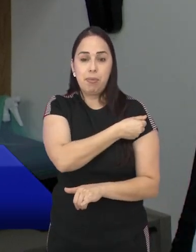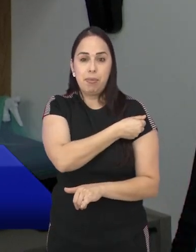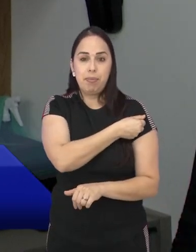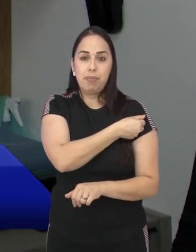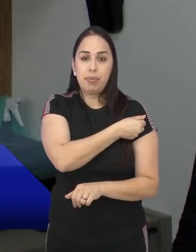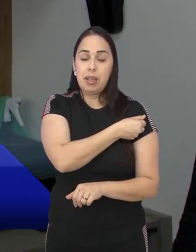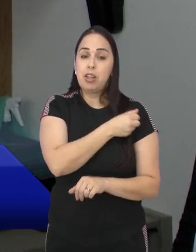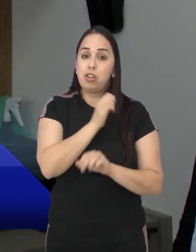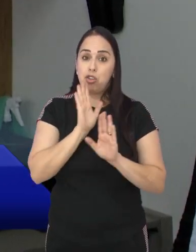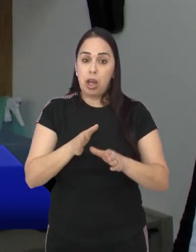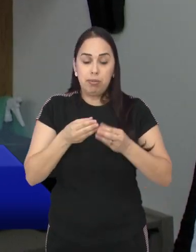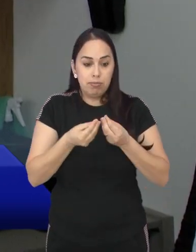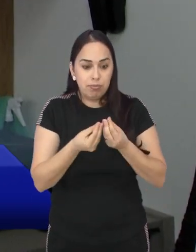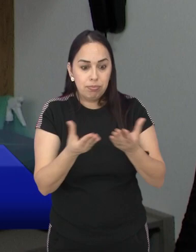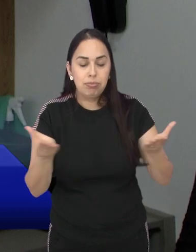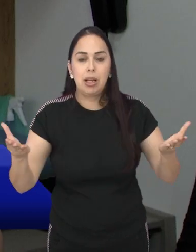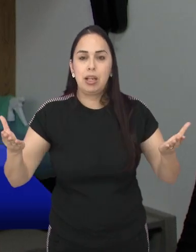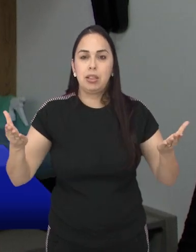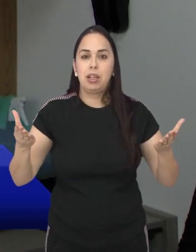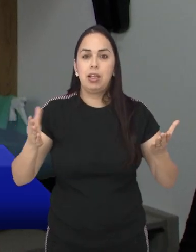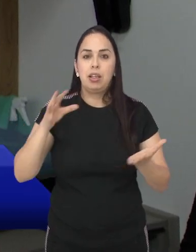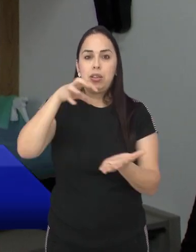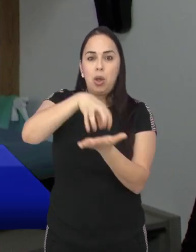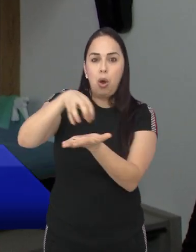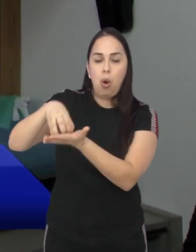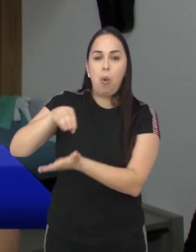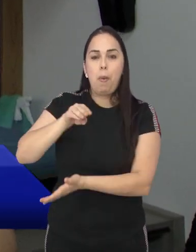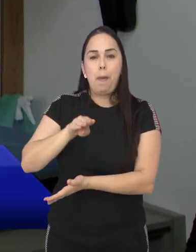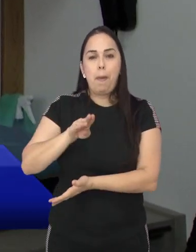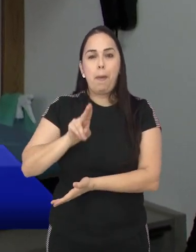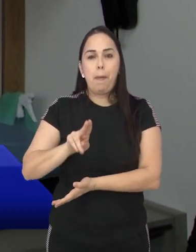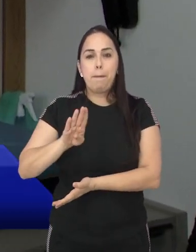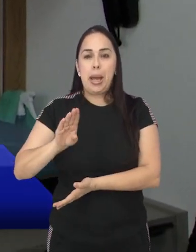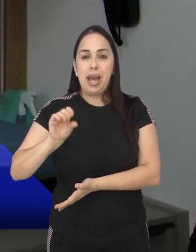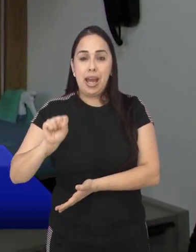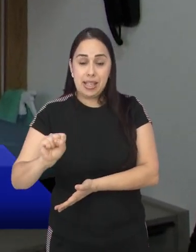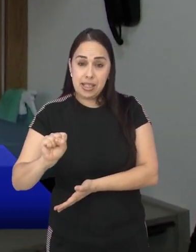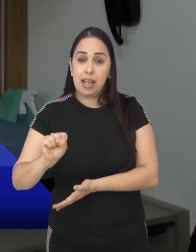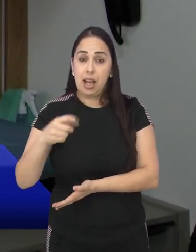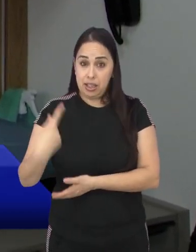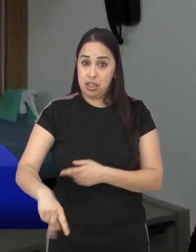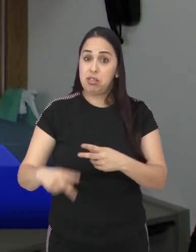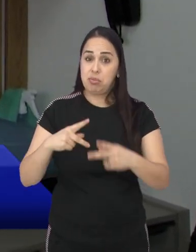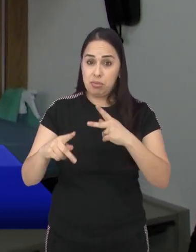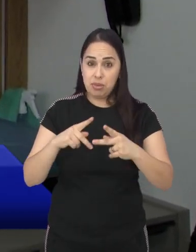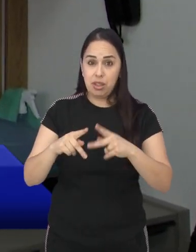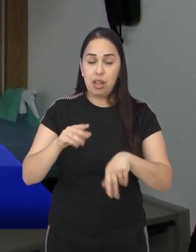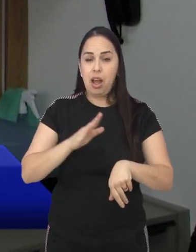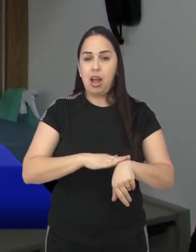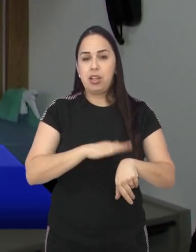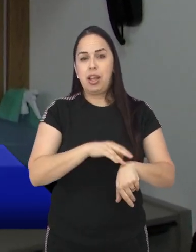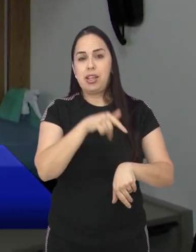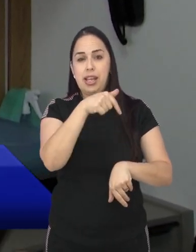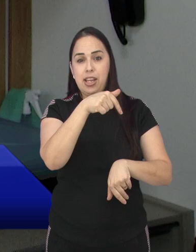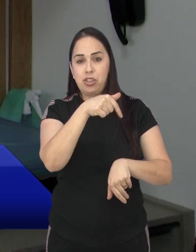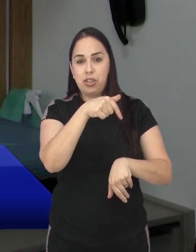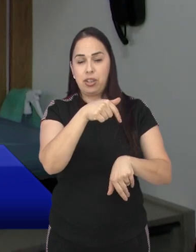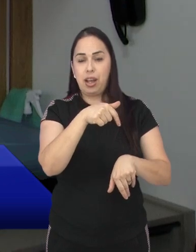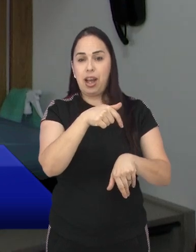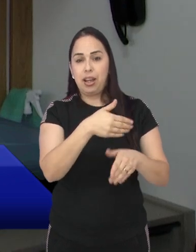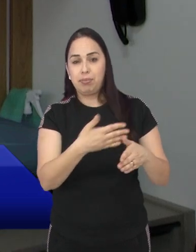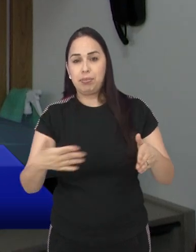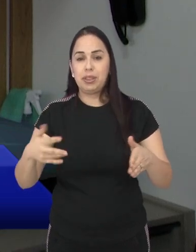vacinações está disponível em todas as unidades de UBS resolve aqui de São José dos Campos no horário